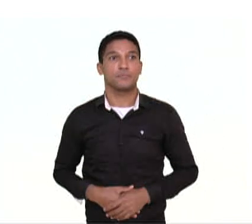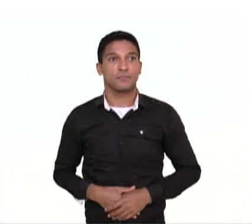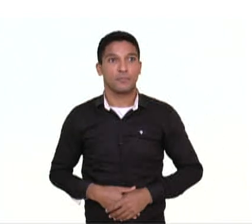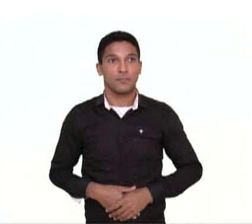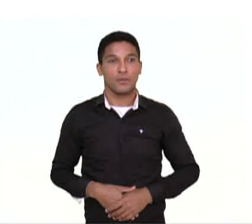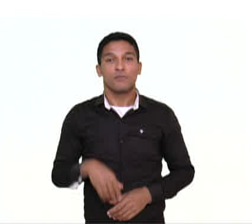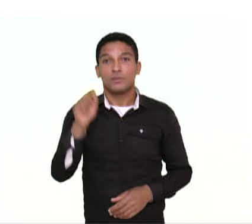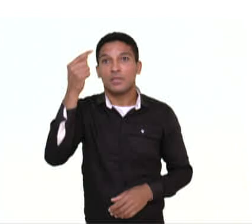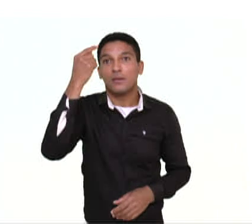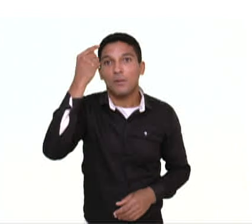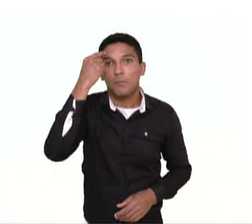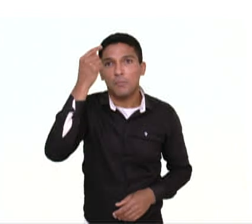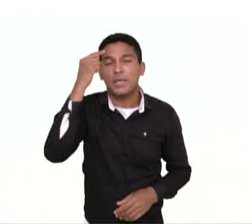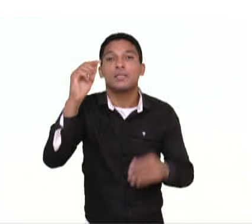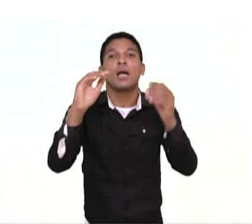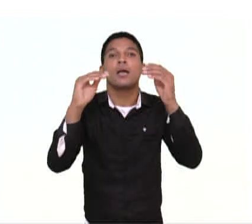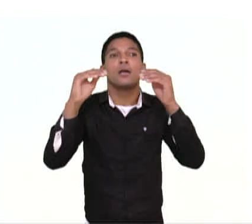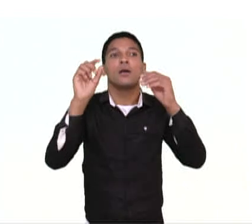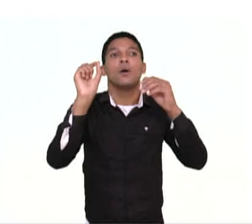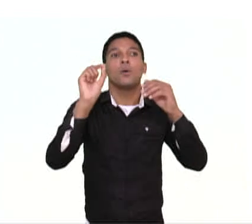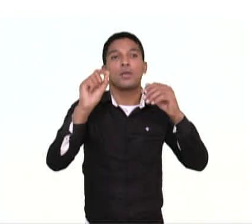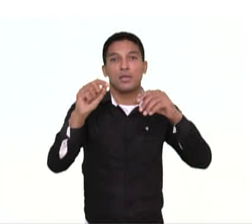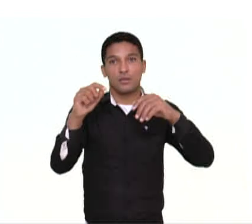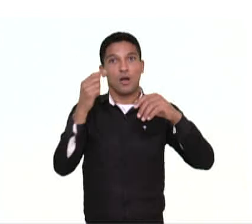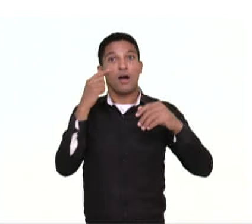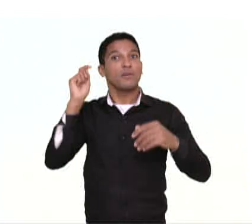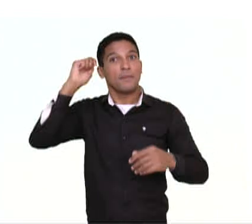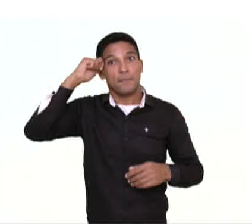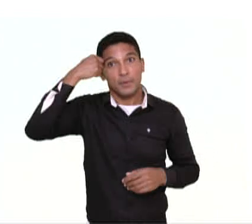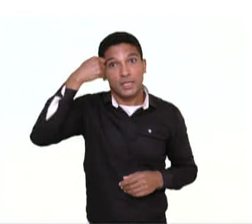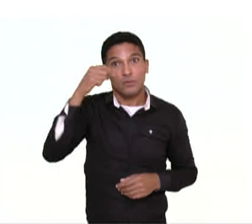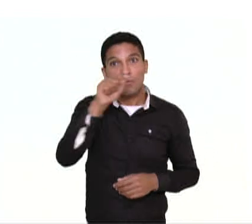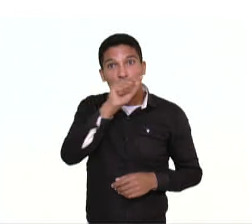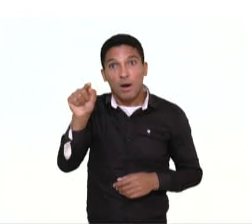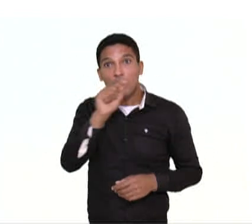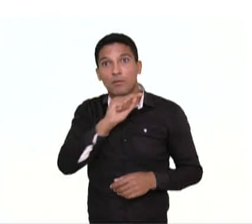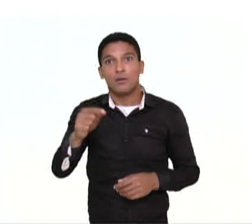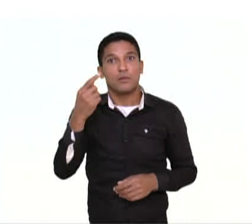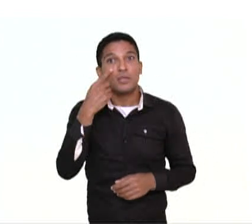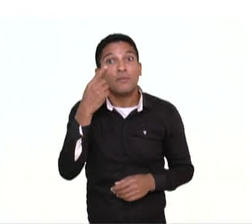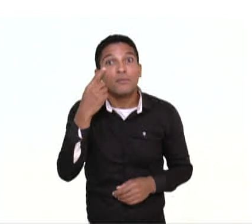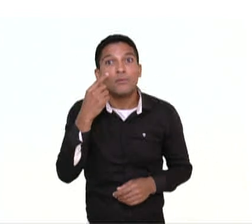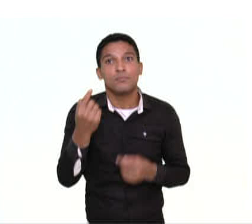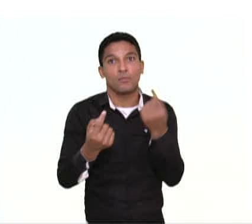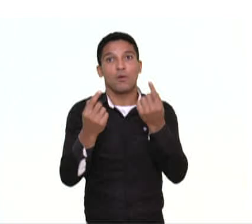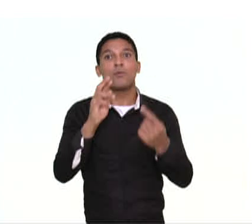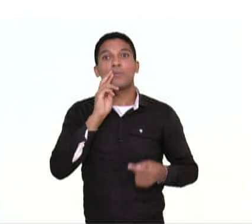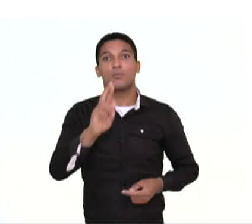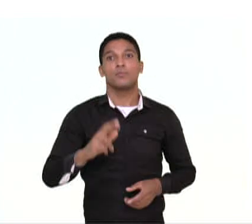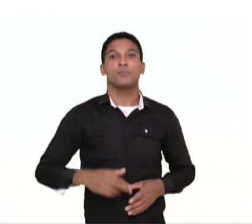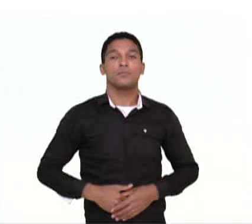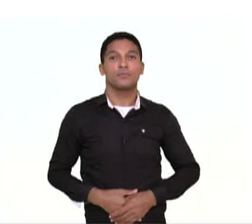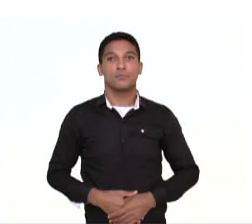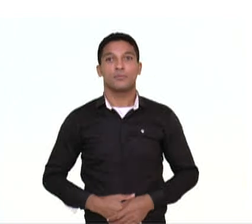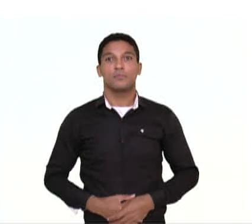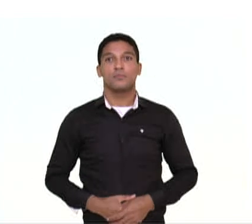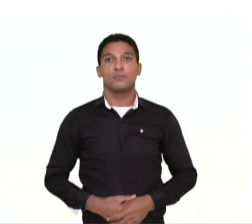Pessoal, pensa, observem bem o que está sublinhado, o que está em negrito, nós já voltamos com a resposta, beleza?